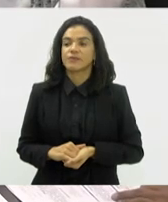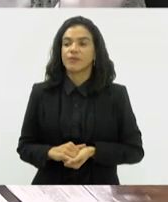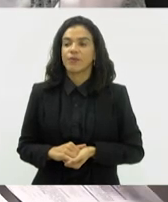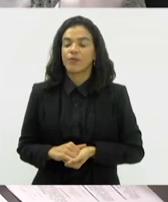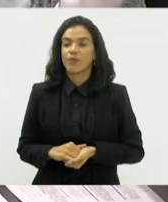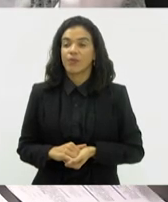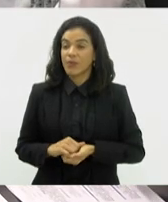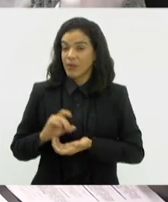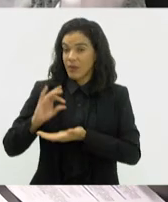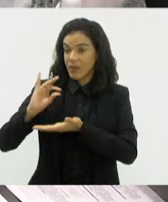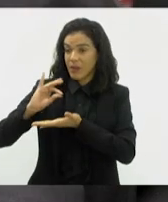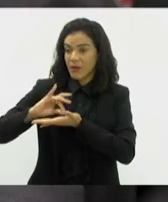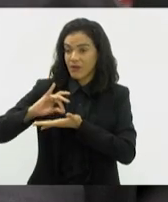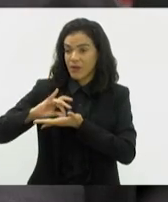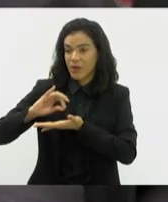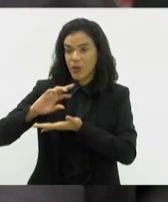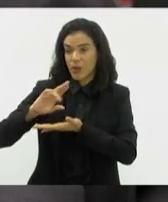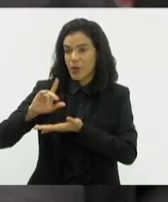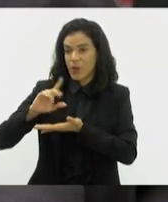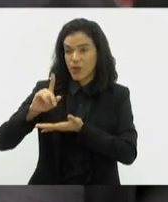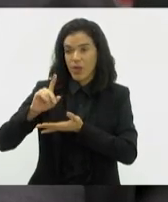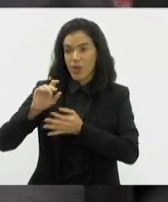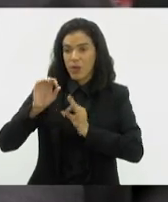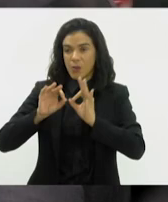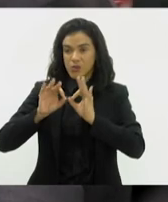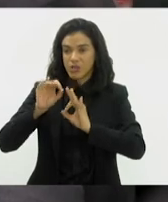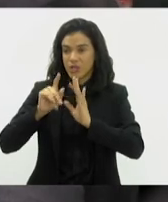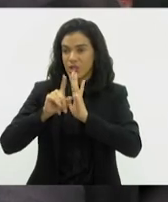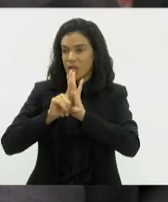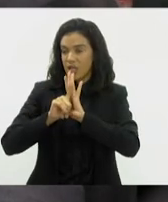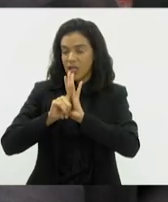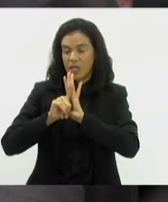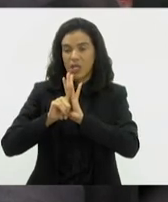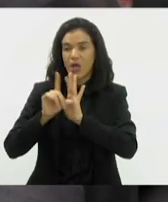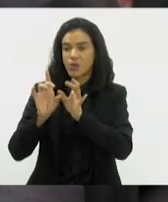É, na verdade, não se trata de um autorizativo típico, né?